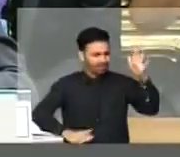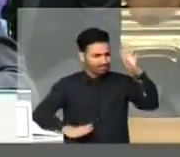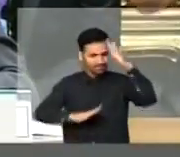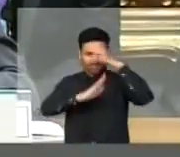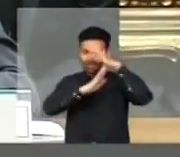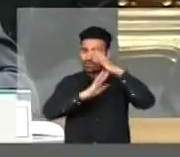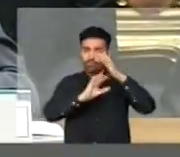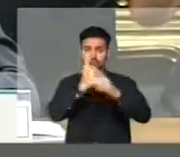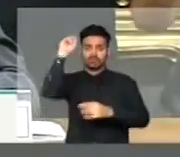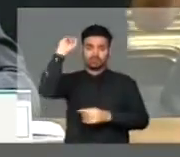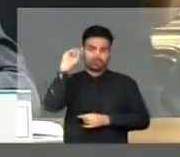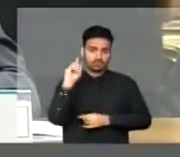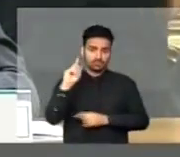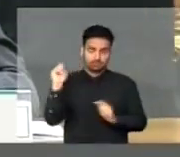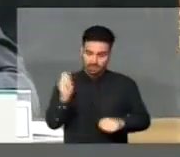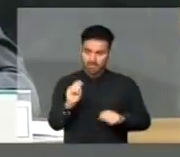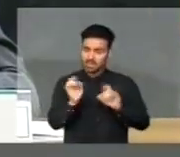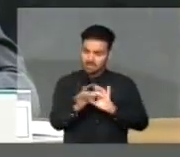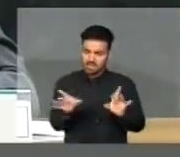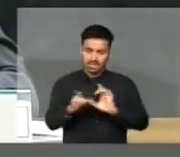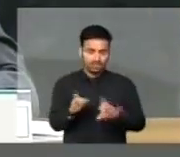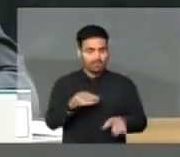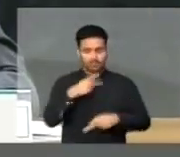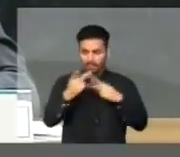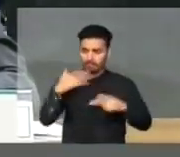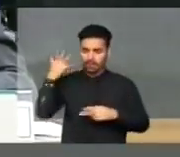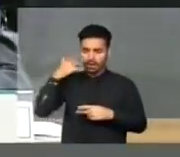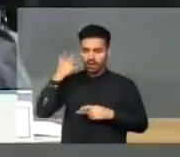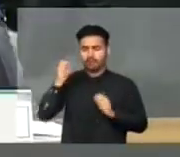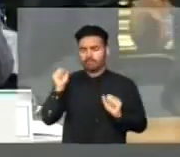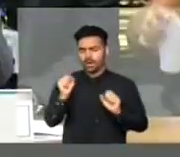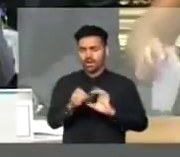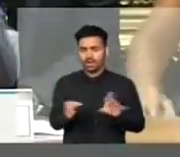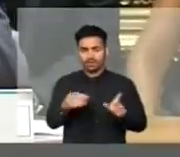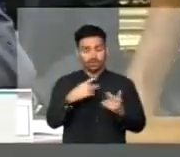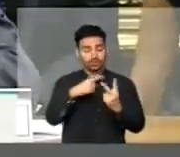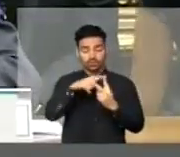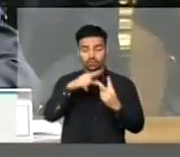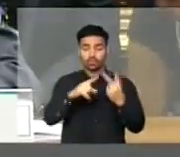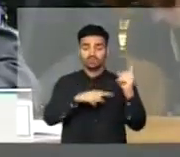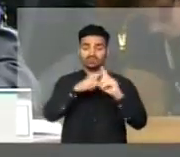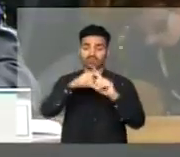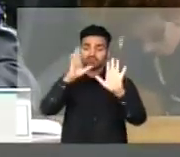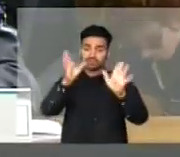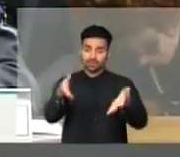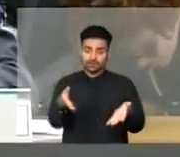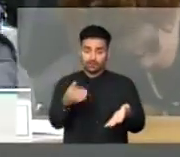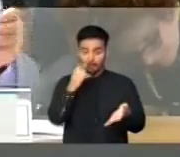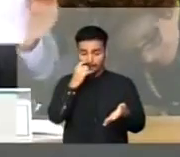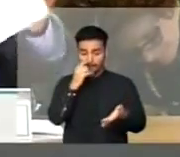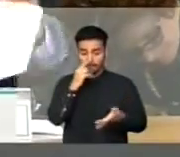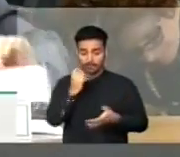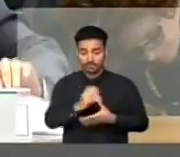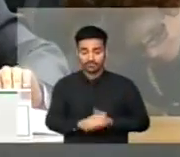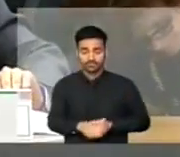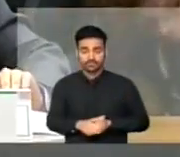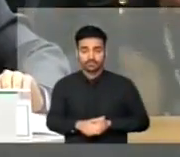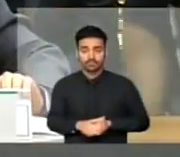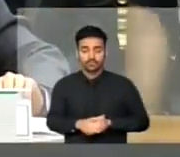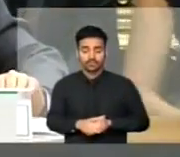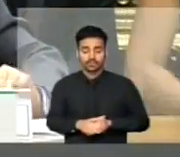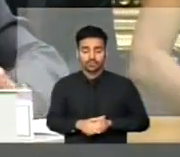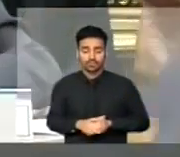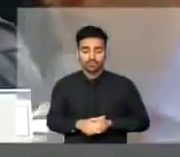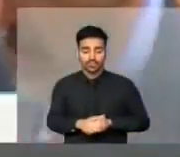a possibilidade de manifestação oral da defesa, em duas oportunidades. Nada disso